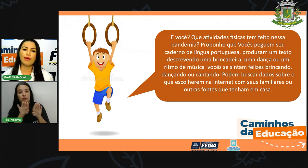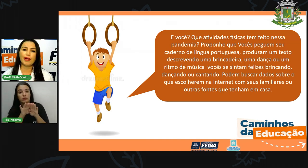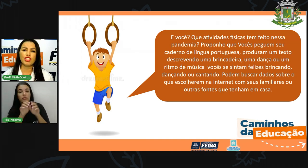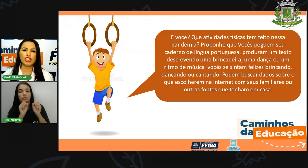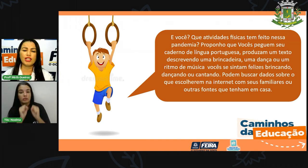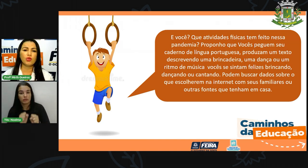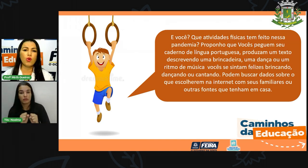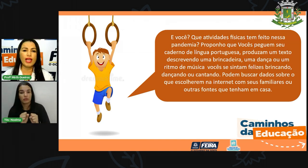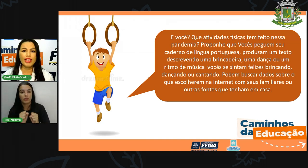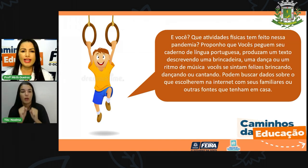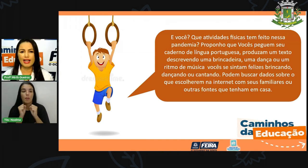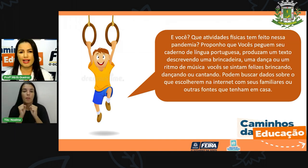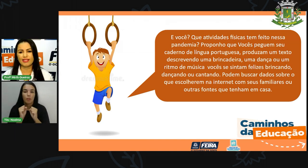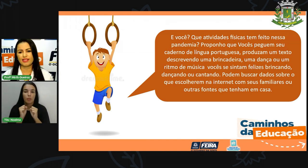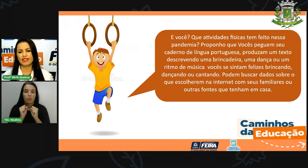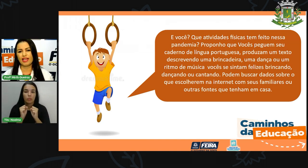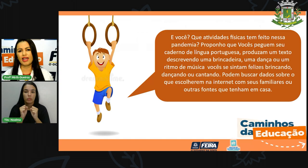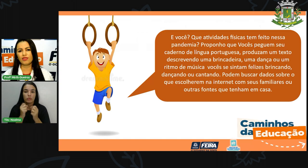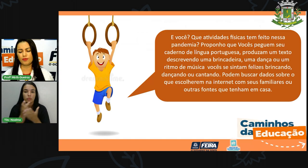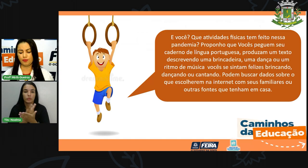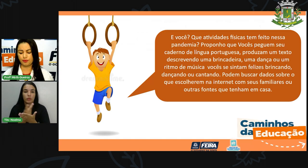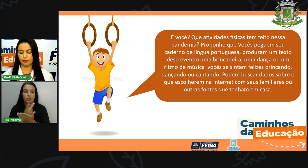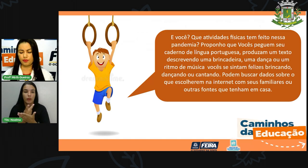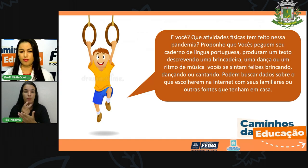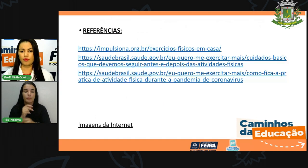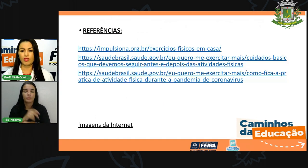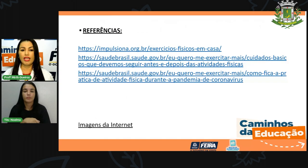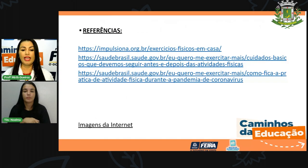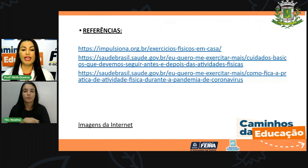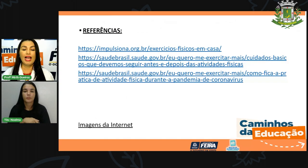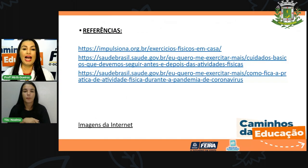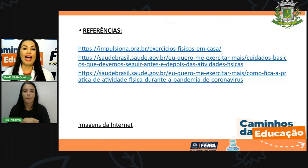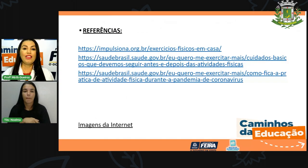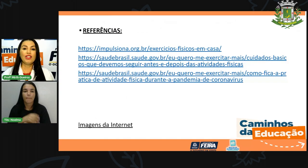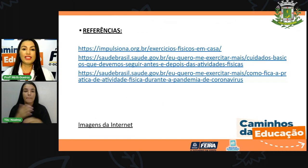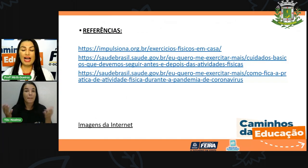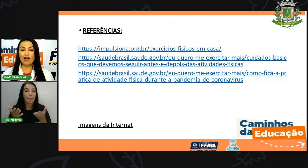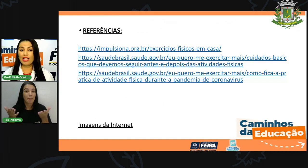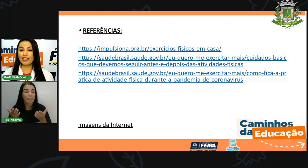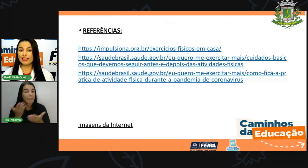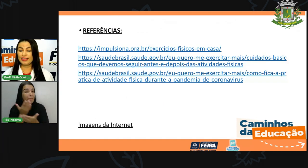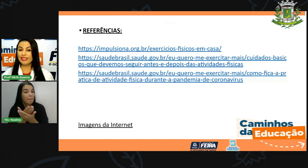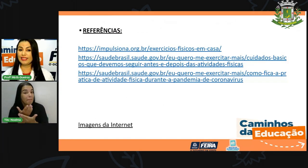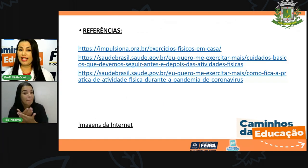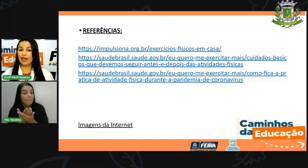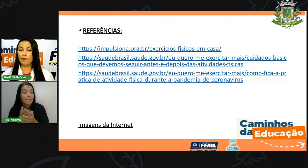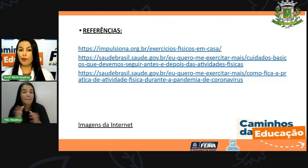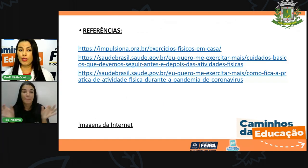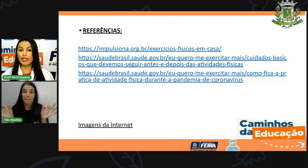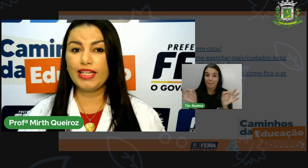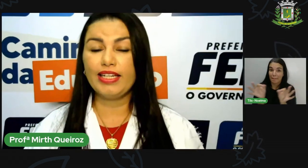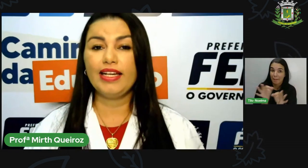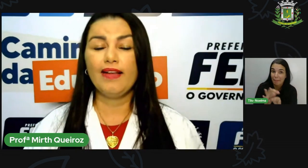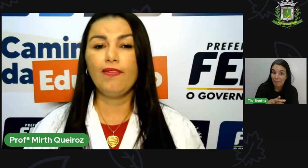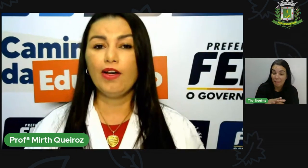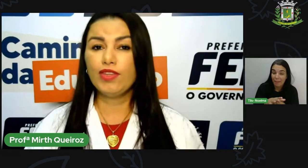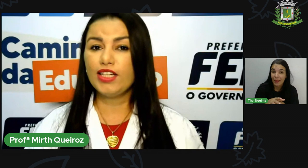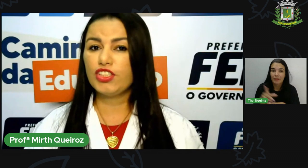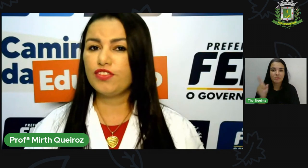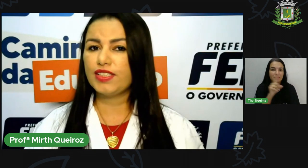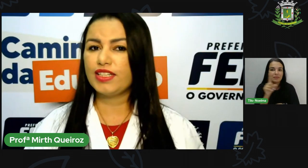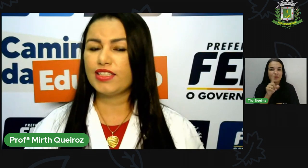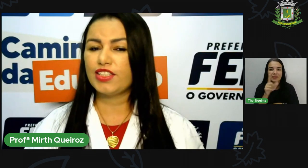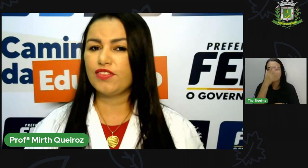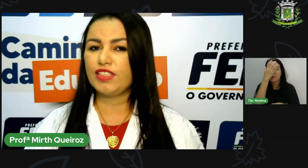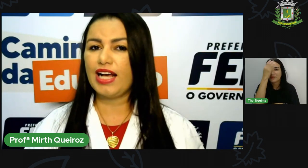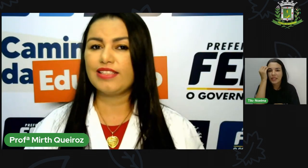de estar praticando em casa, certo? A nossa aula, ela se encerra por aqui. Não